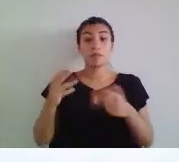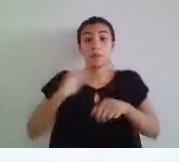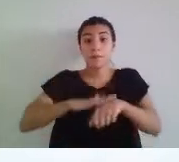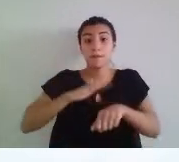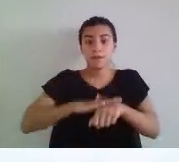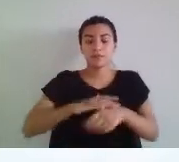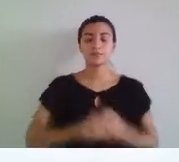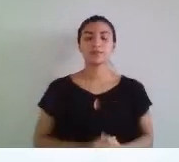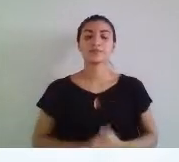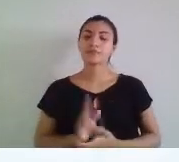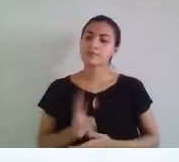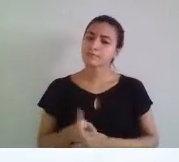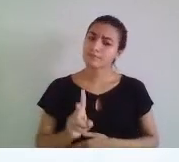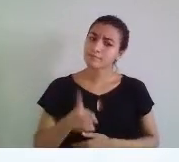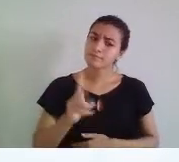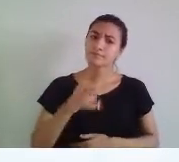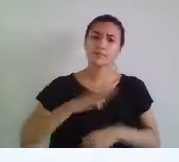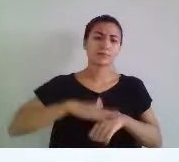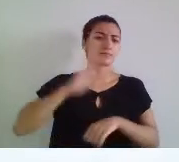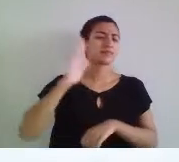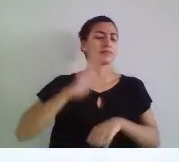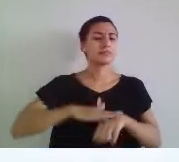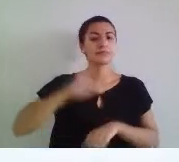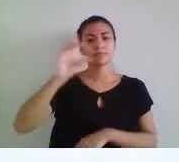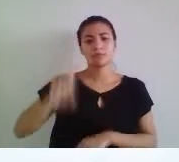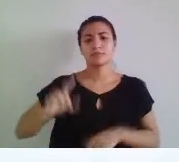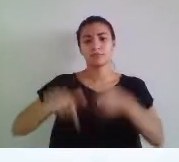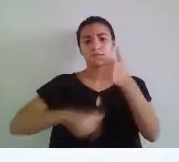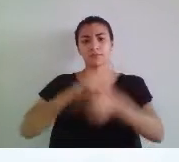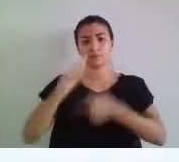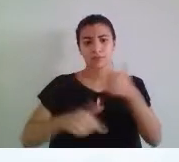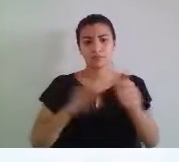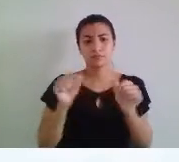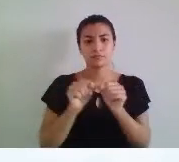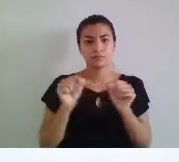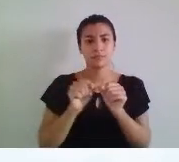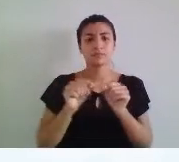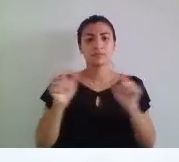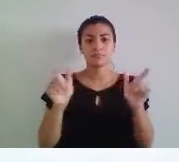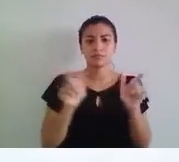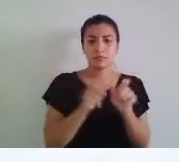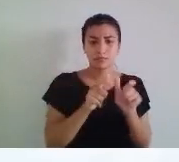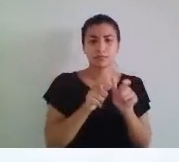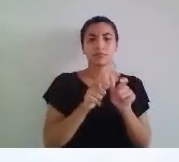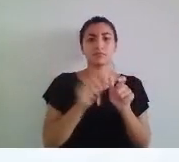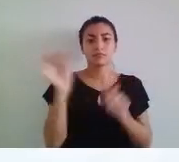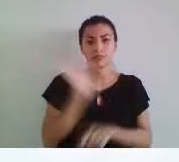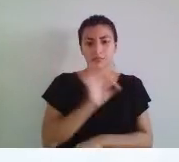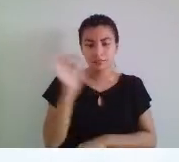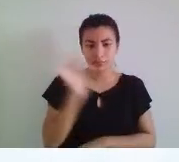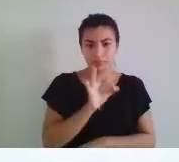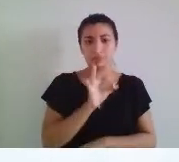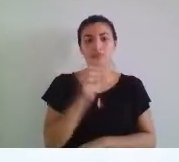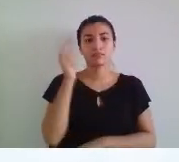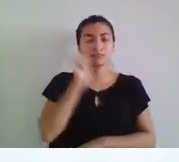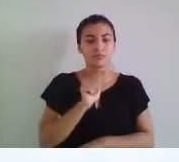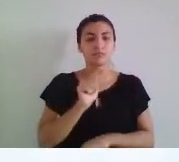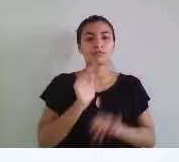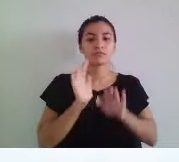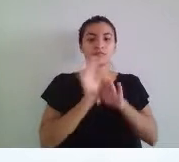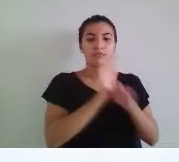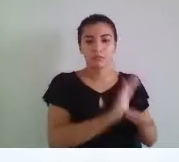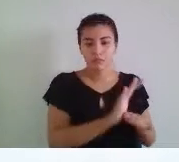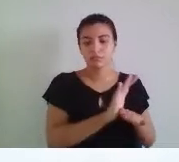Então, cada vez mais, o direito do trabalho tem menos cláusulas para nos defender, porque os direitos vão